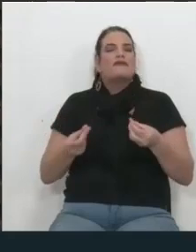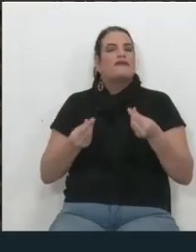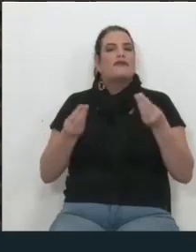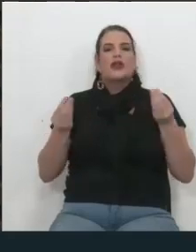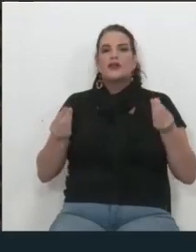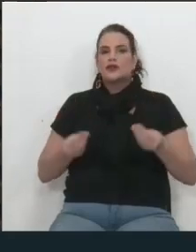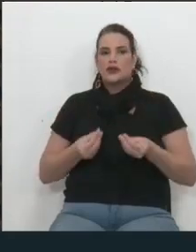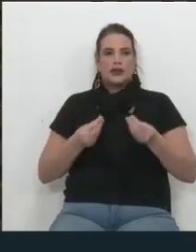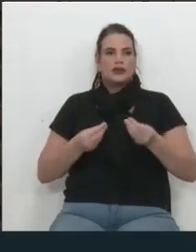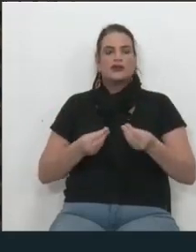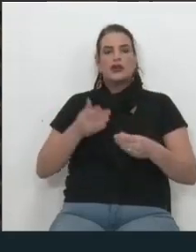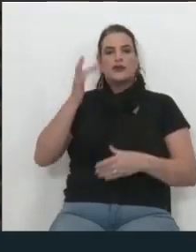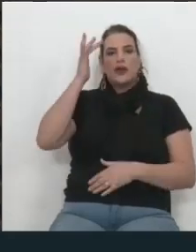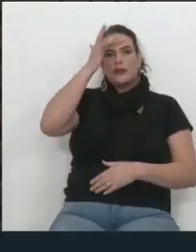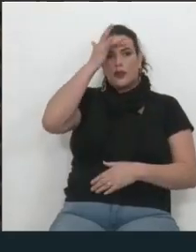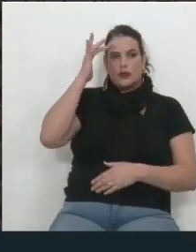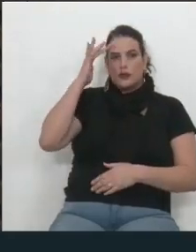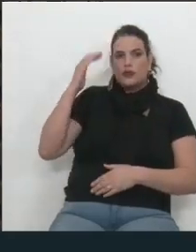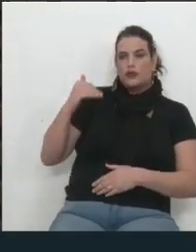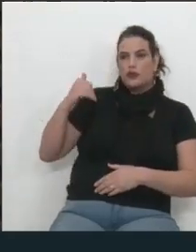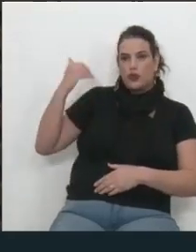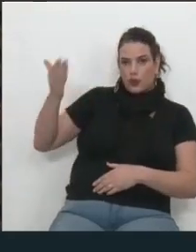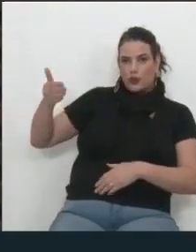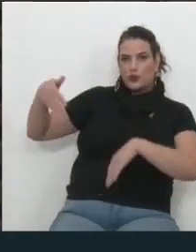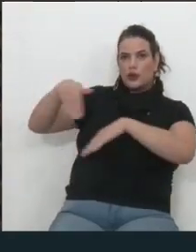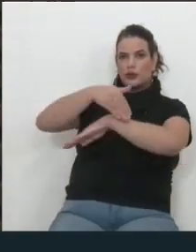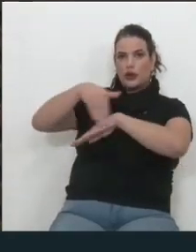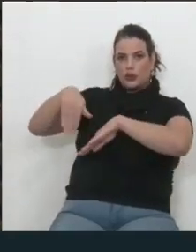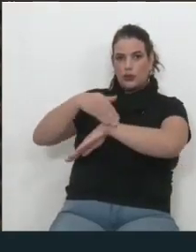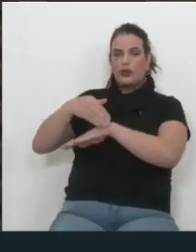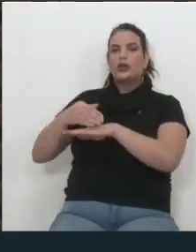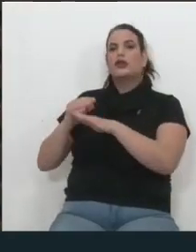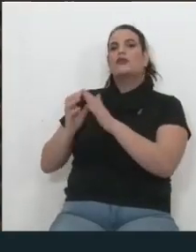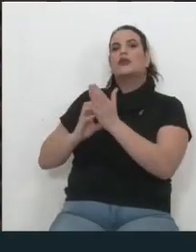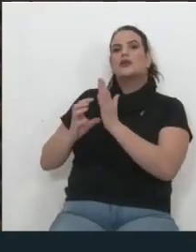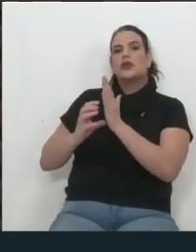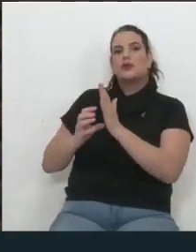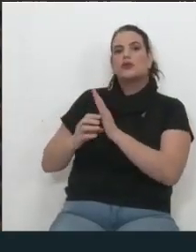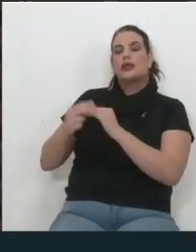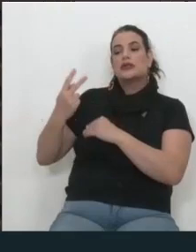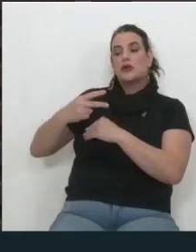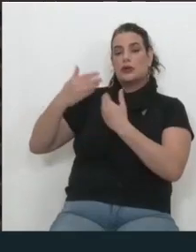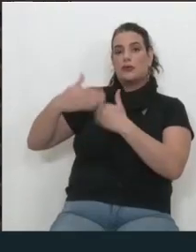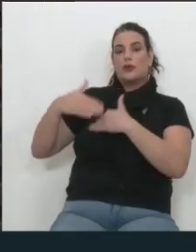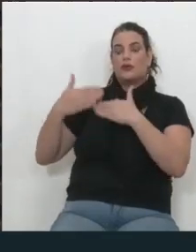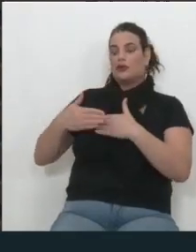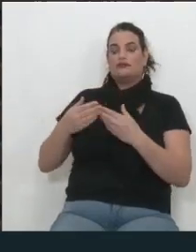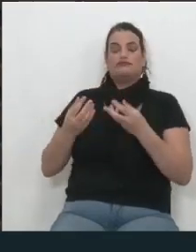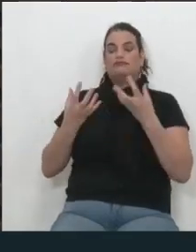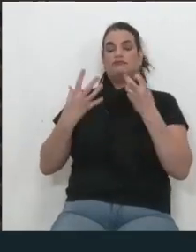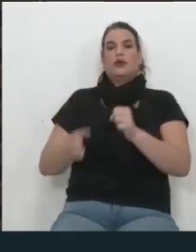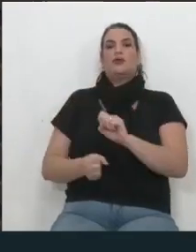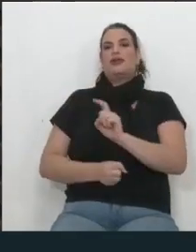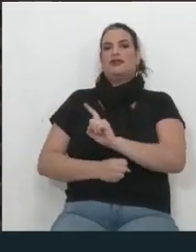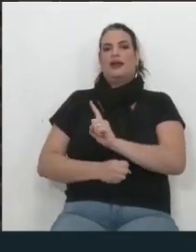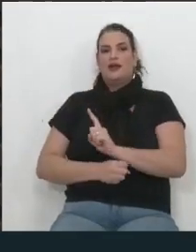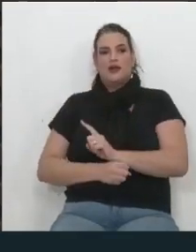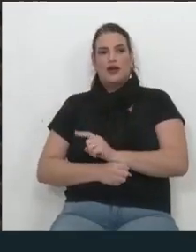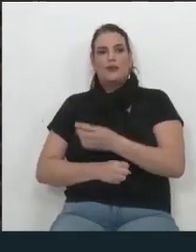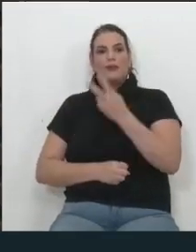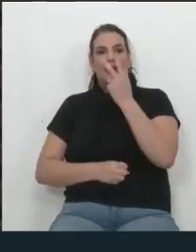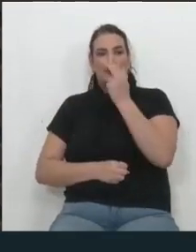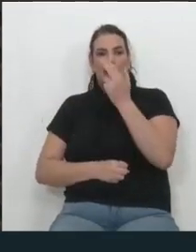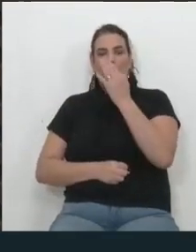as pessoas que estavam do outro lado da rua fazendo o concurso, a segunda parte da prova, ficaram indignados, né, que parece que ia ter